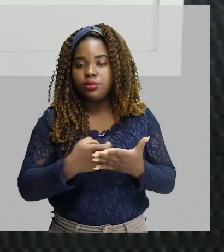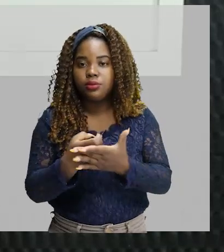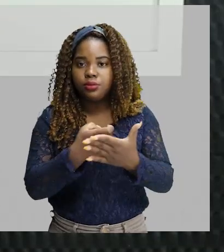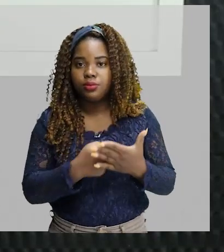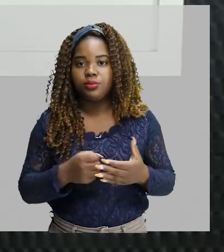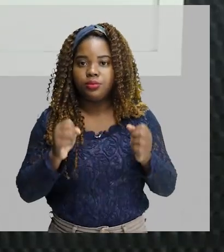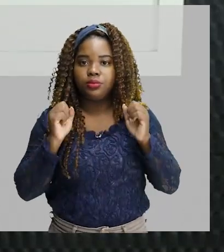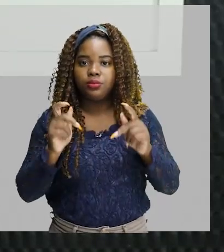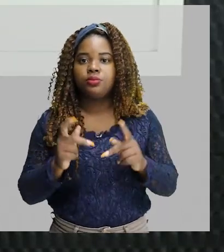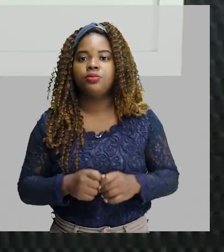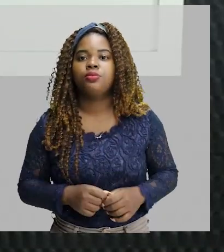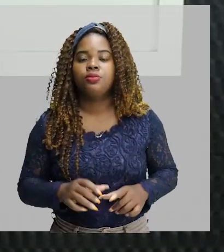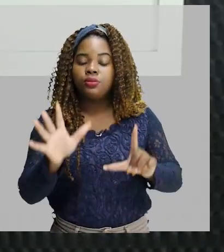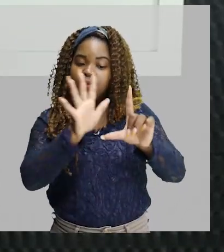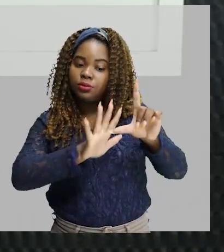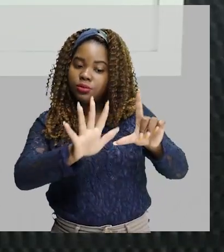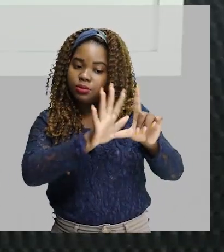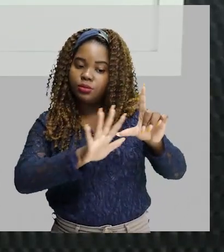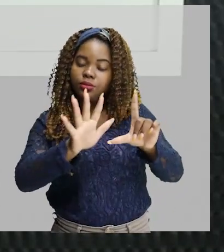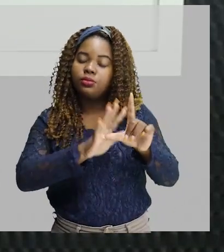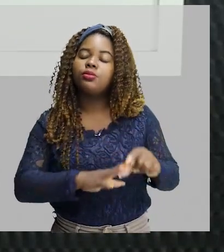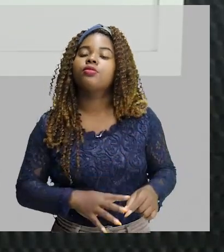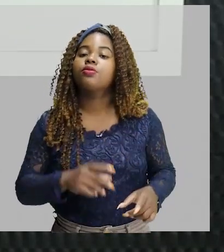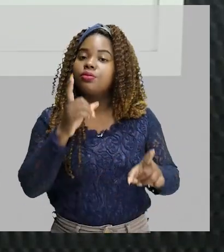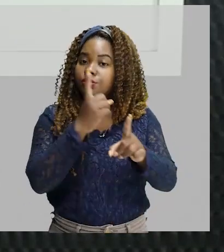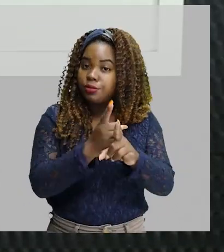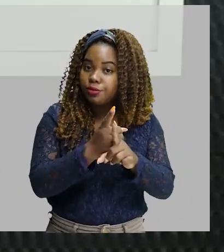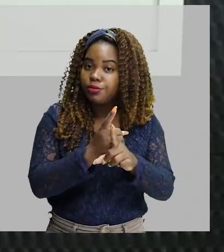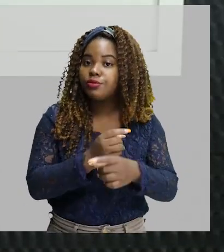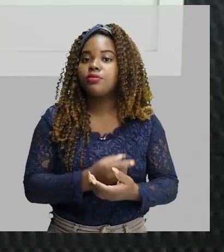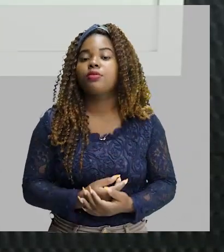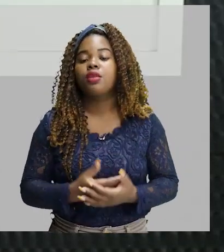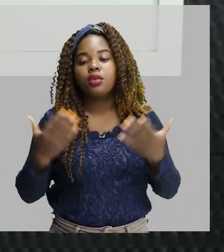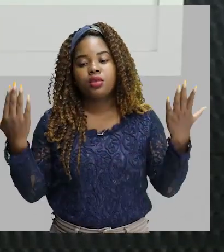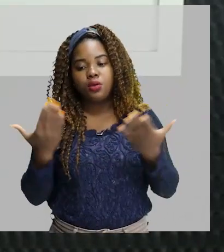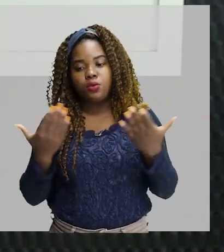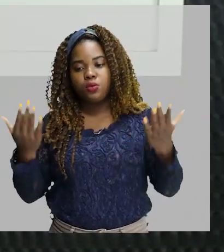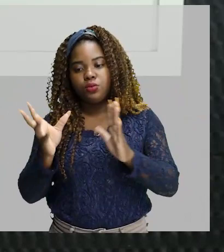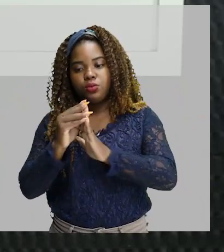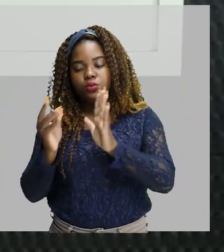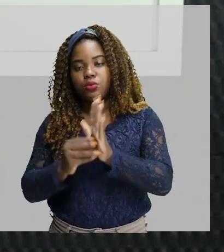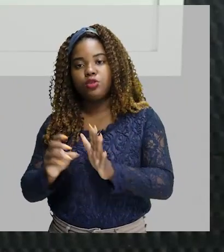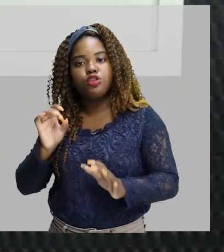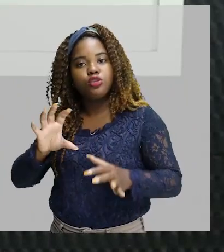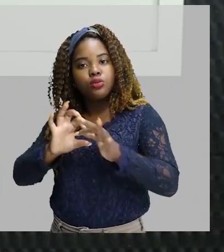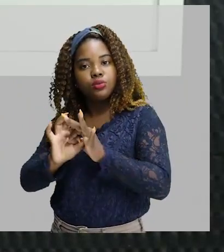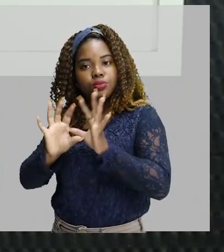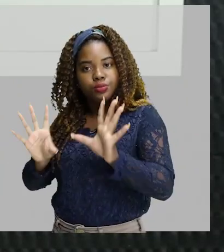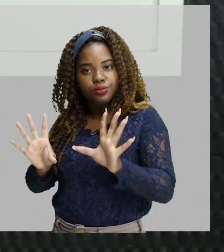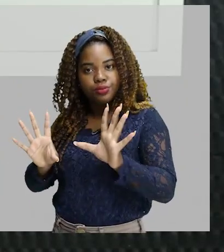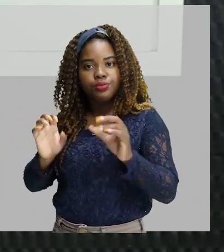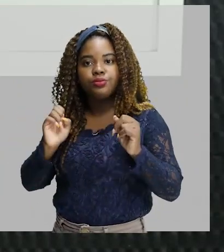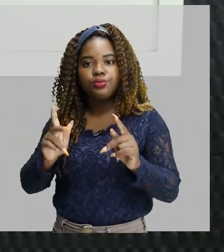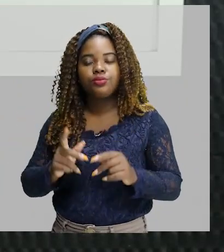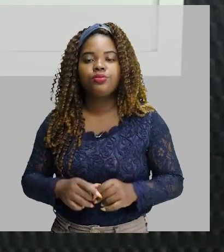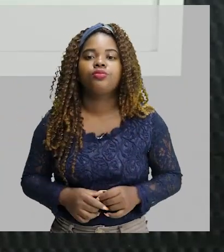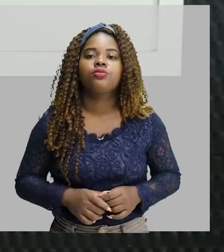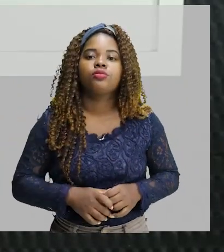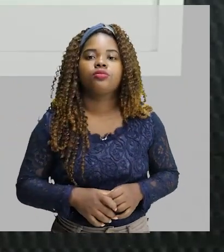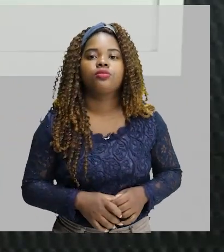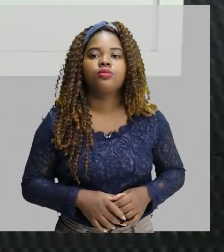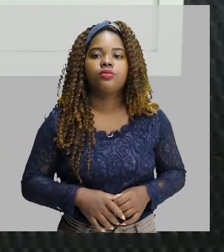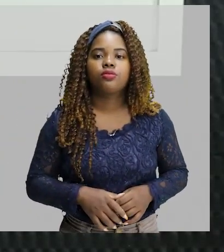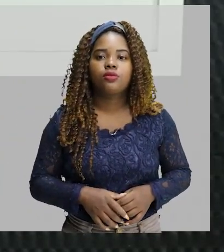Gonçalves Dias. Dá um Gonçalves Dias lá que você vai encontrar. Porque aqui nós queremos falar da liberdade e não da ética kantiana, correto? E